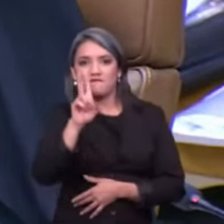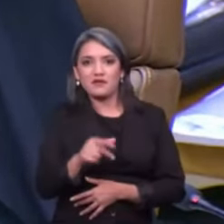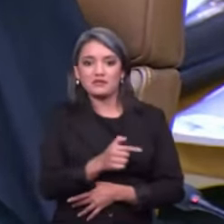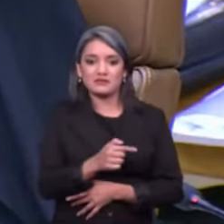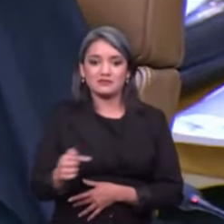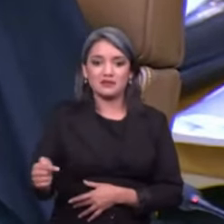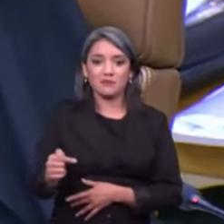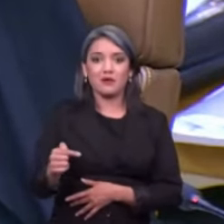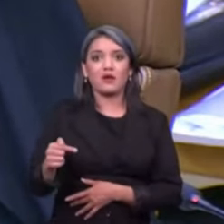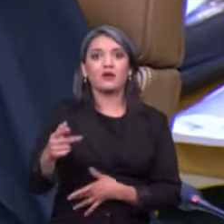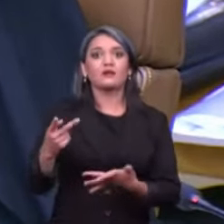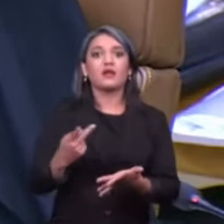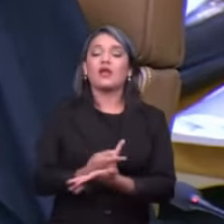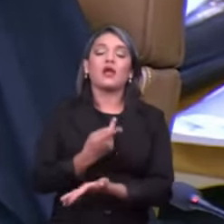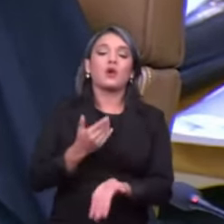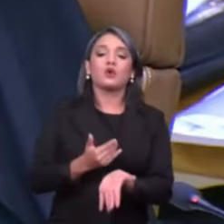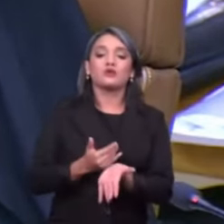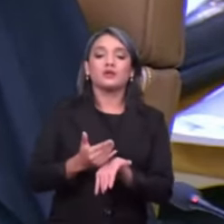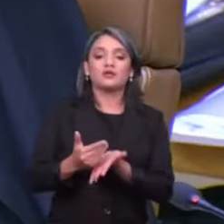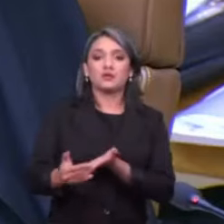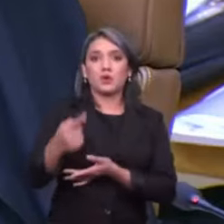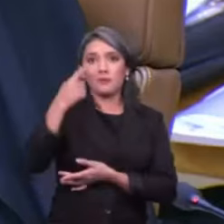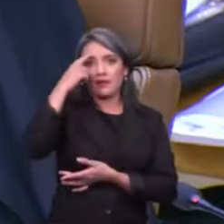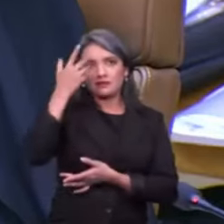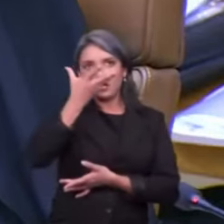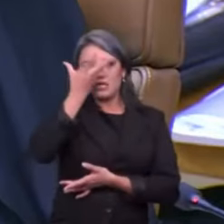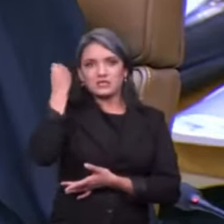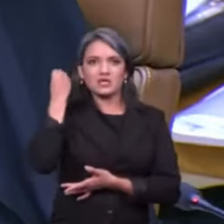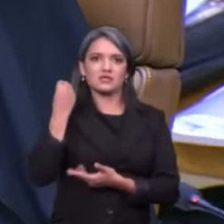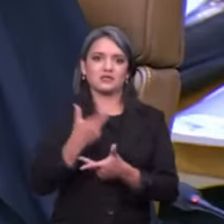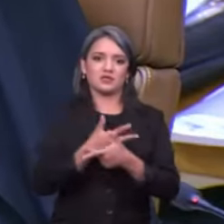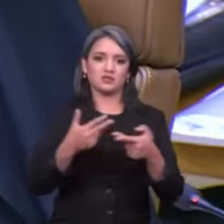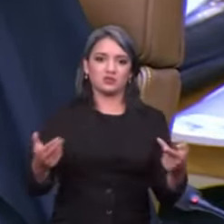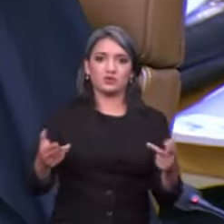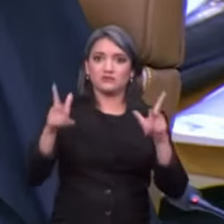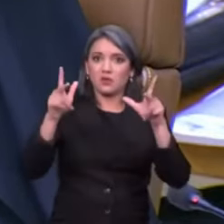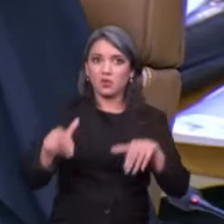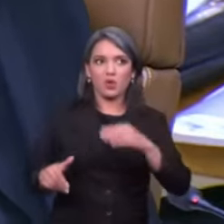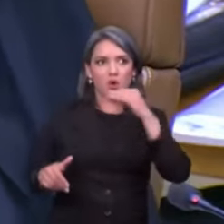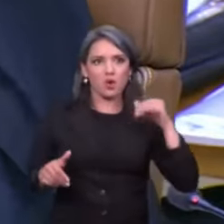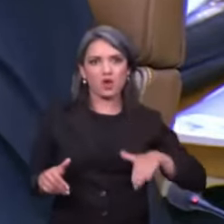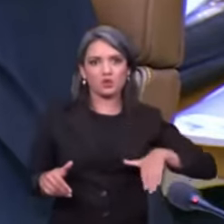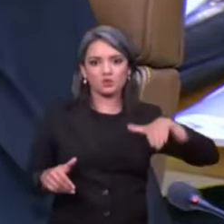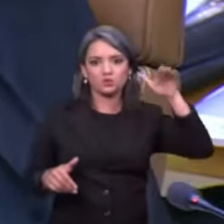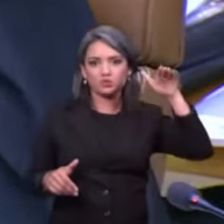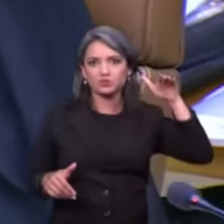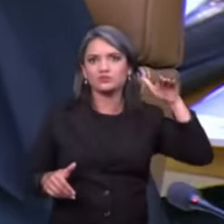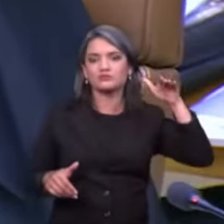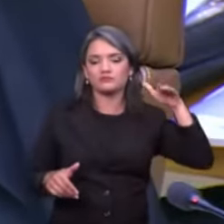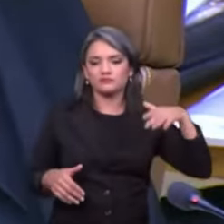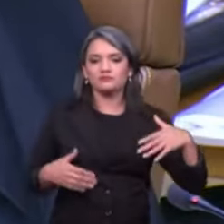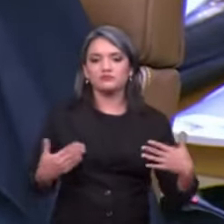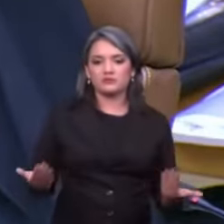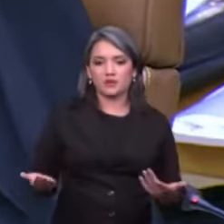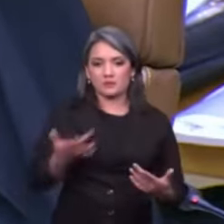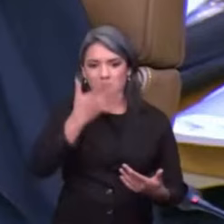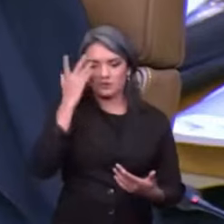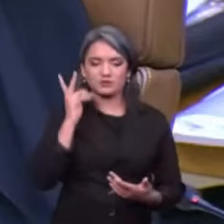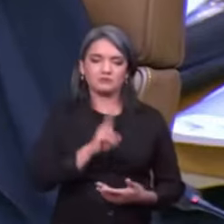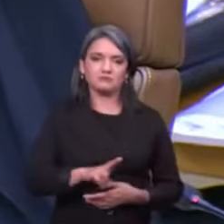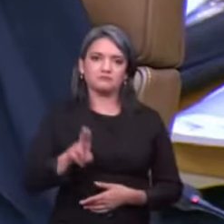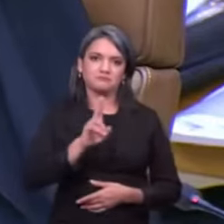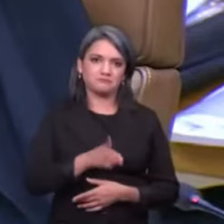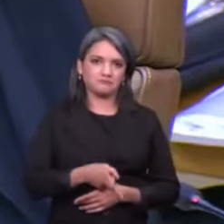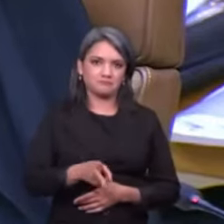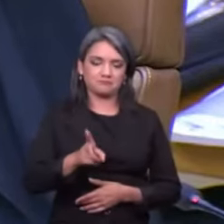de memória semelhantes aos relatos em usuários adultos que começaram na idade adulta e têm consumido a droga regularmente por pelo menos 20